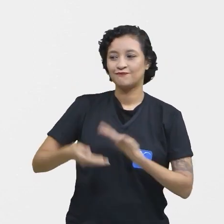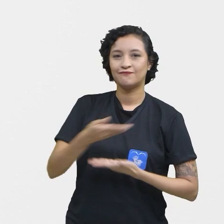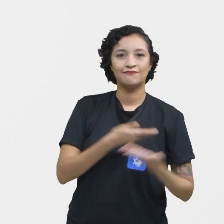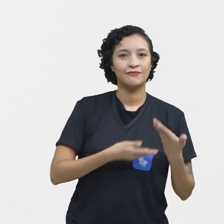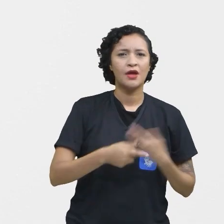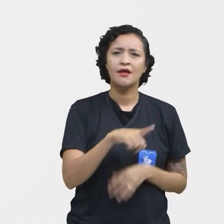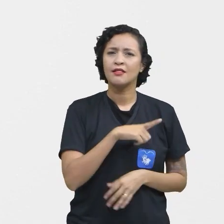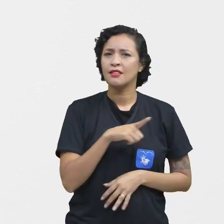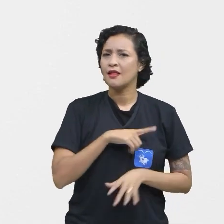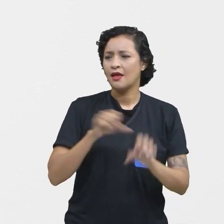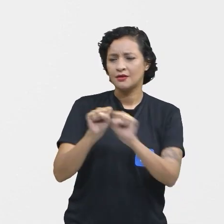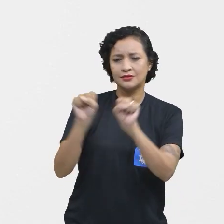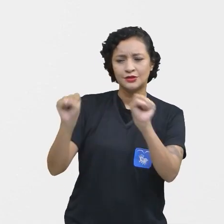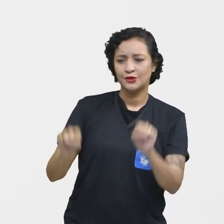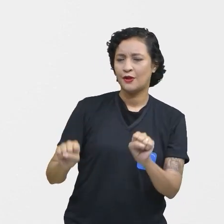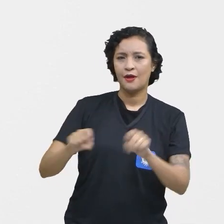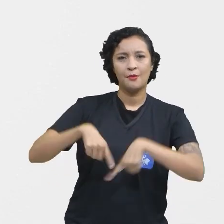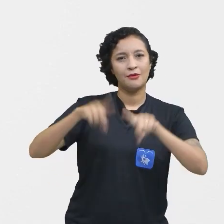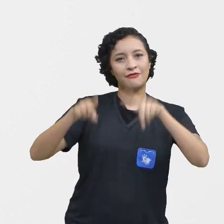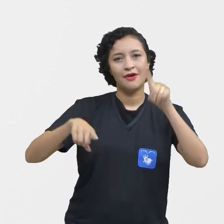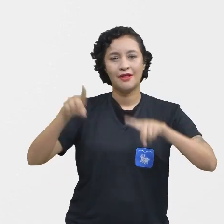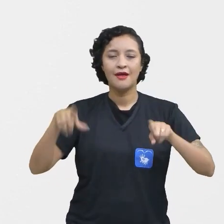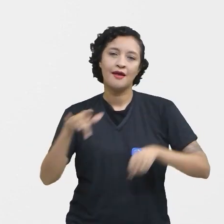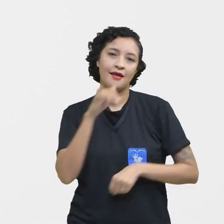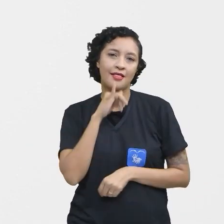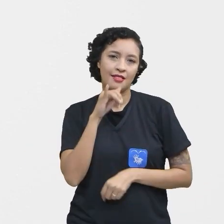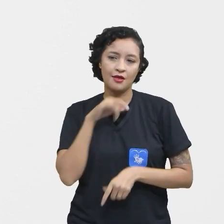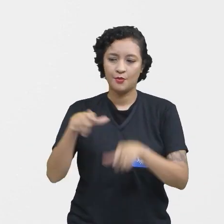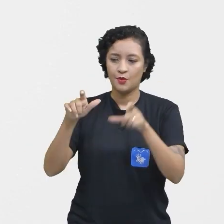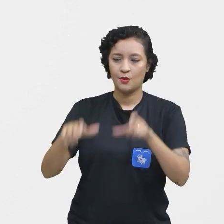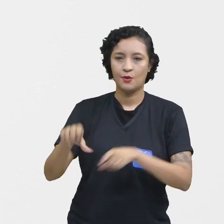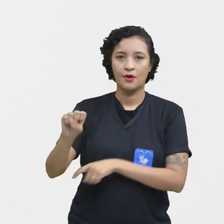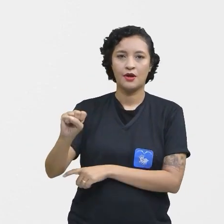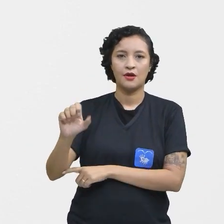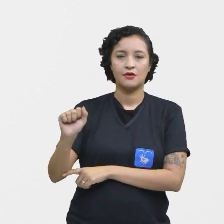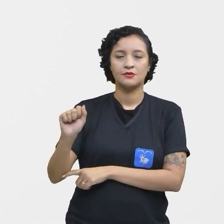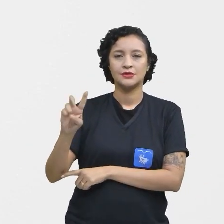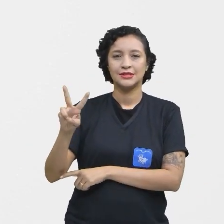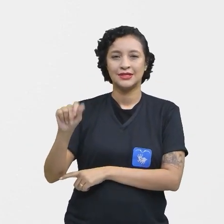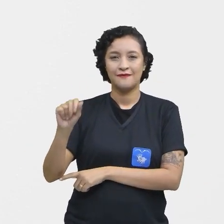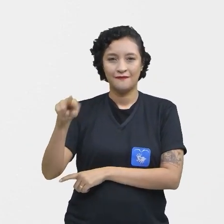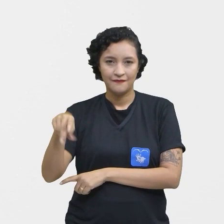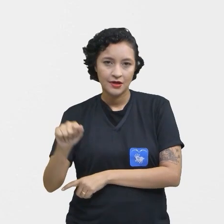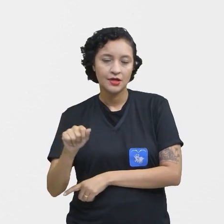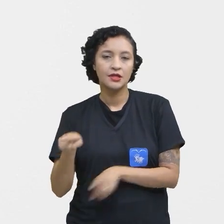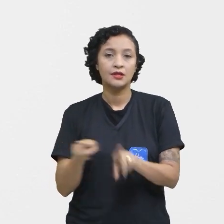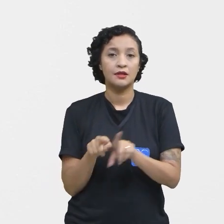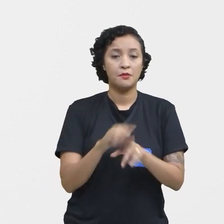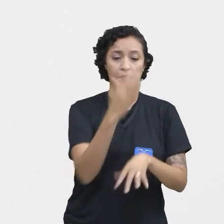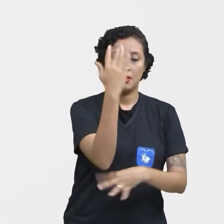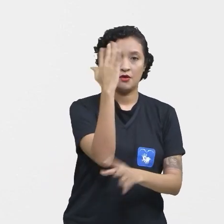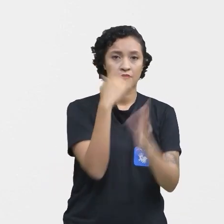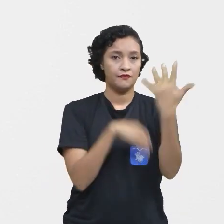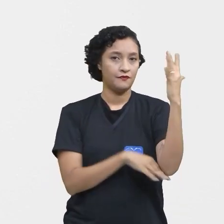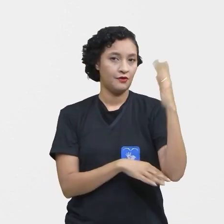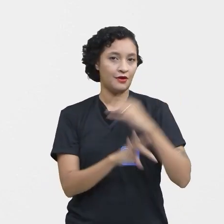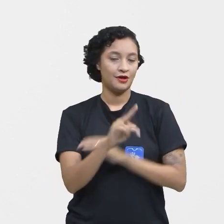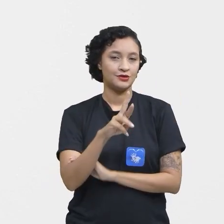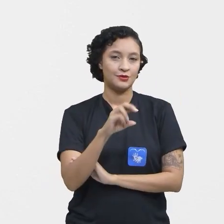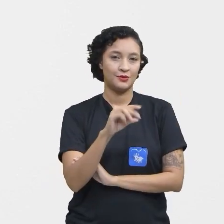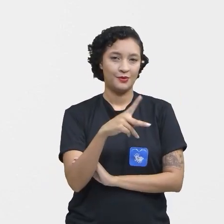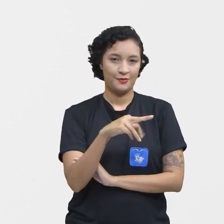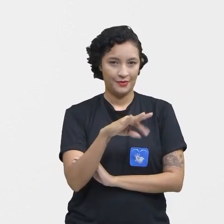sistemas diferentes. Existe a savana, por exemplo, e a floresta tropical, como nós falamos. Vimos também que os